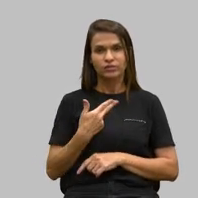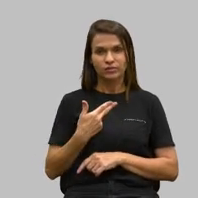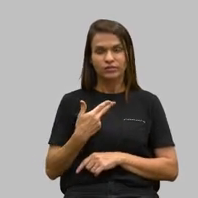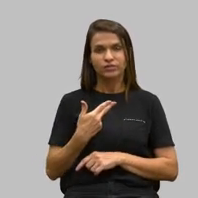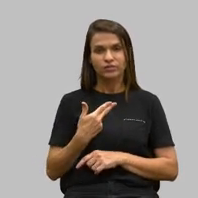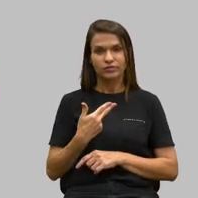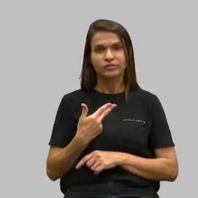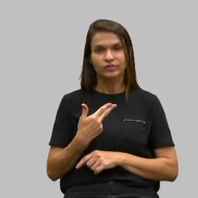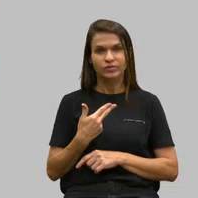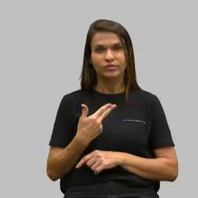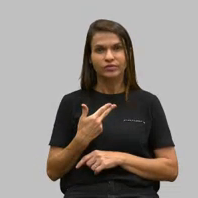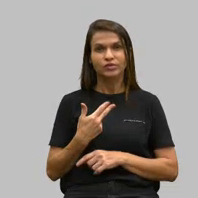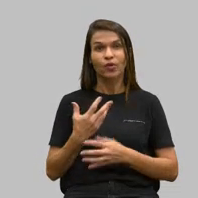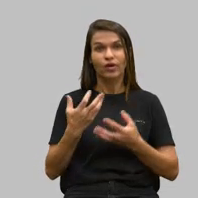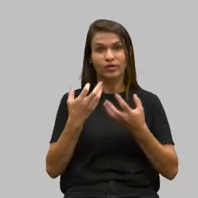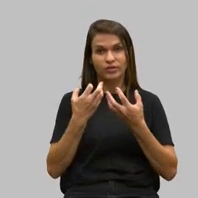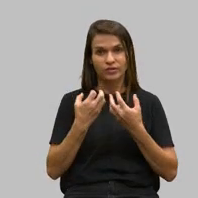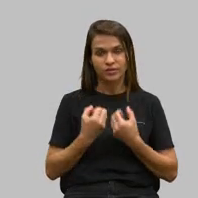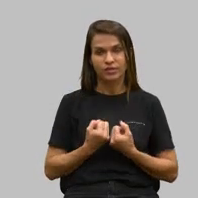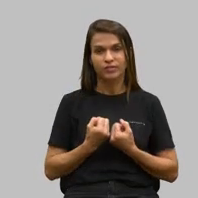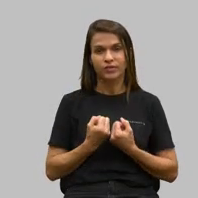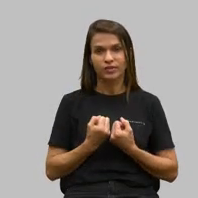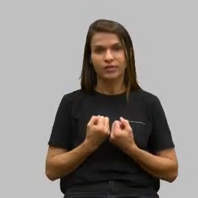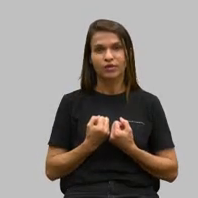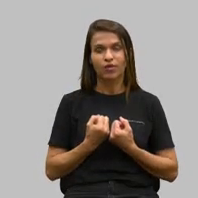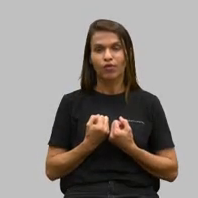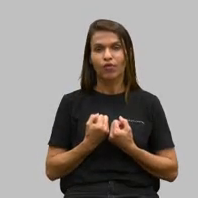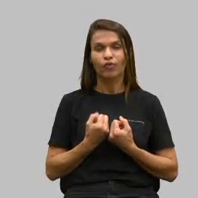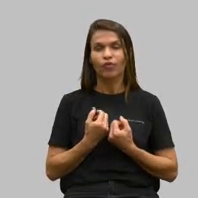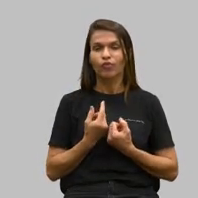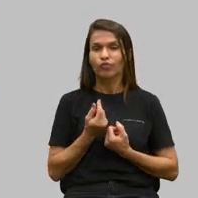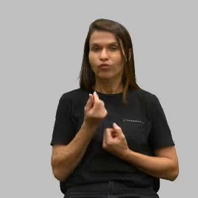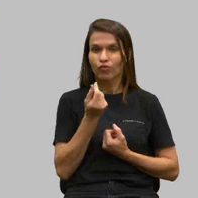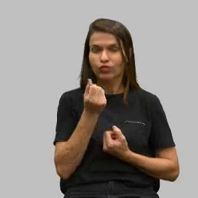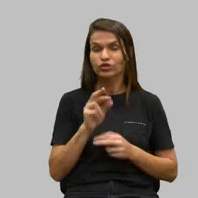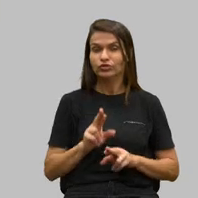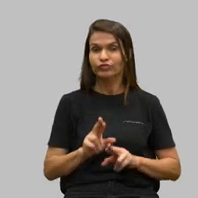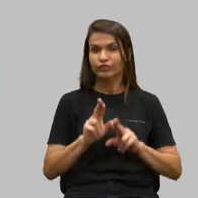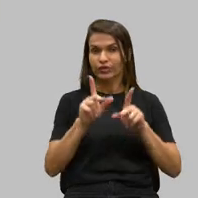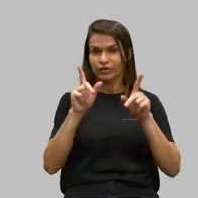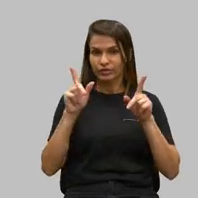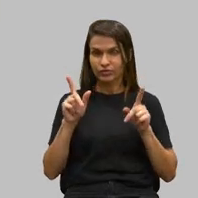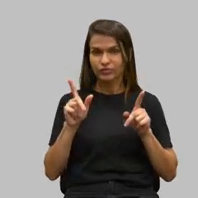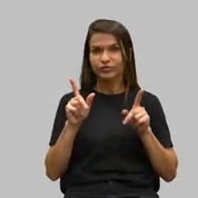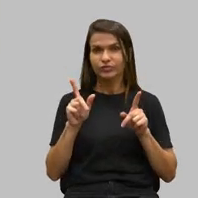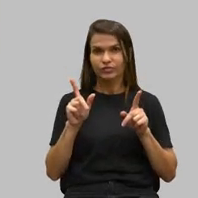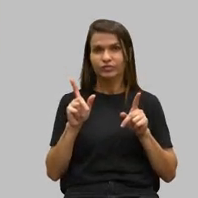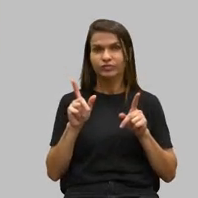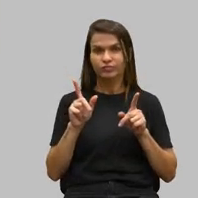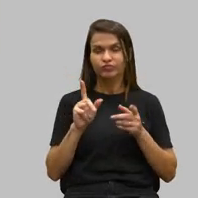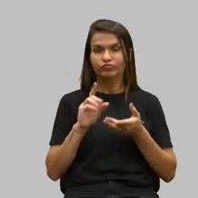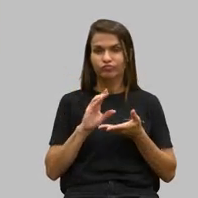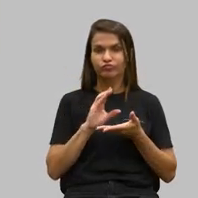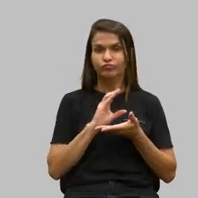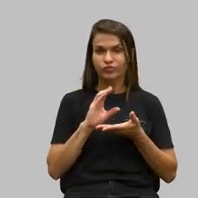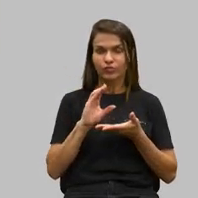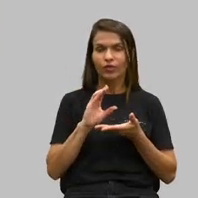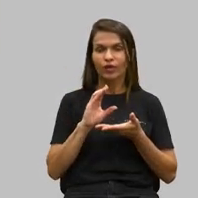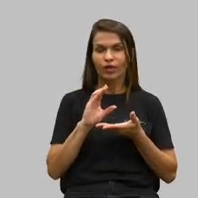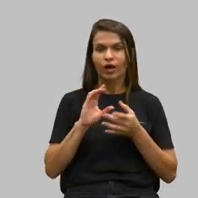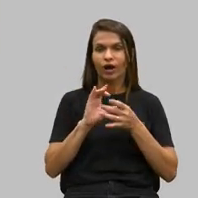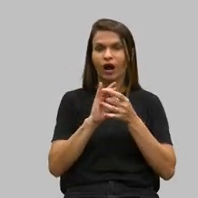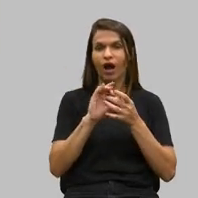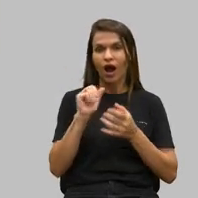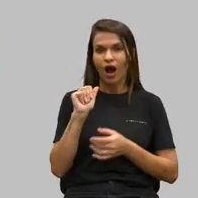então, elas receberão um valor diferenciado. Vindo pelo Opera Mais, ele entra